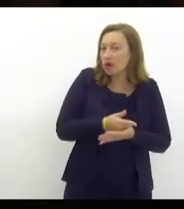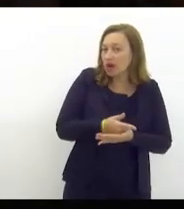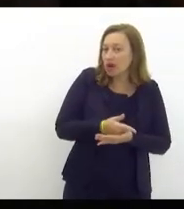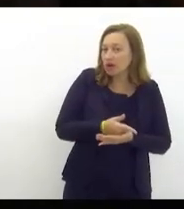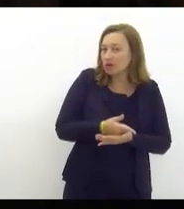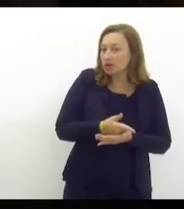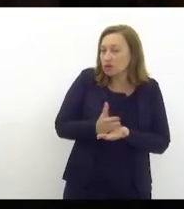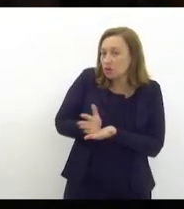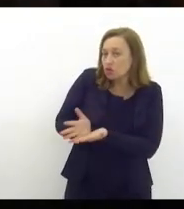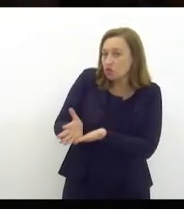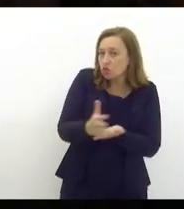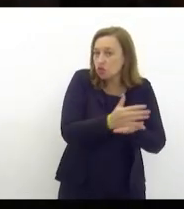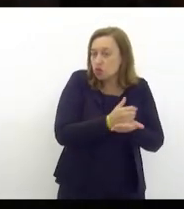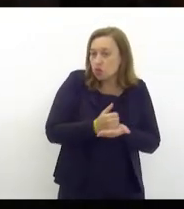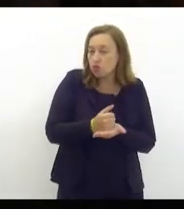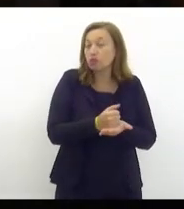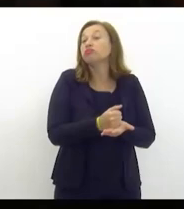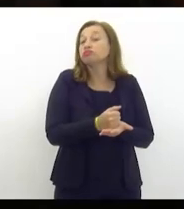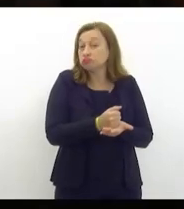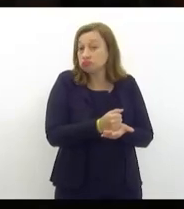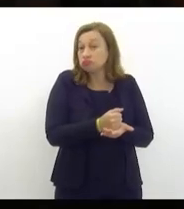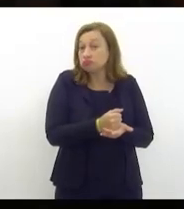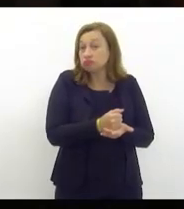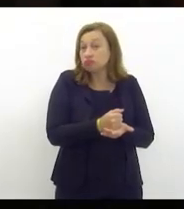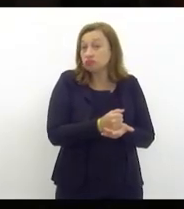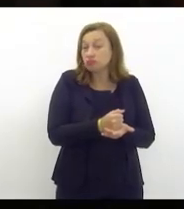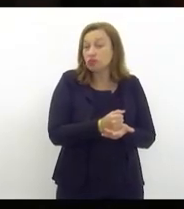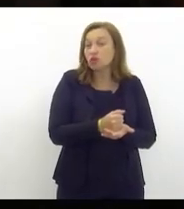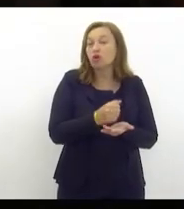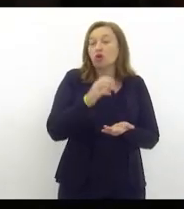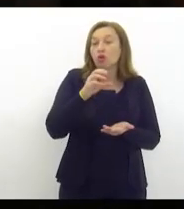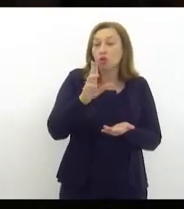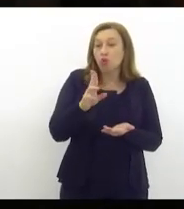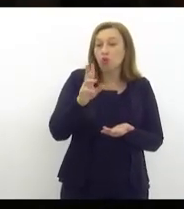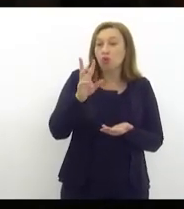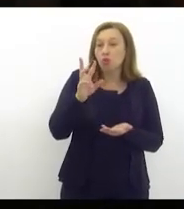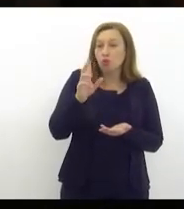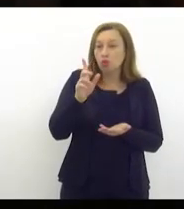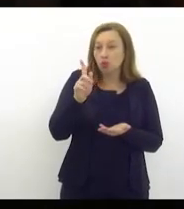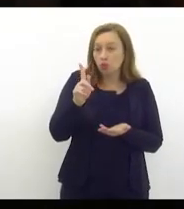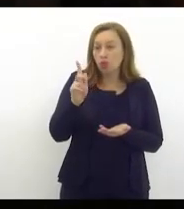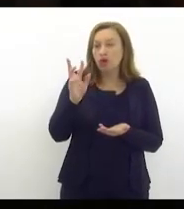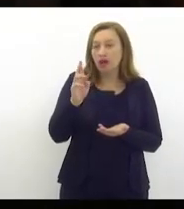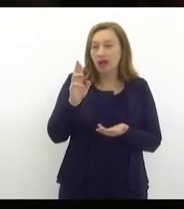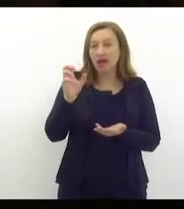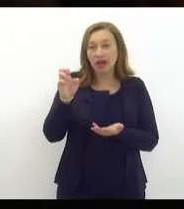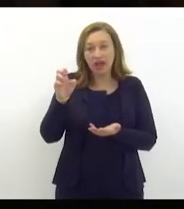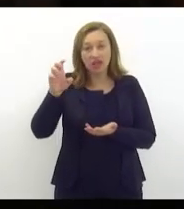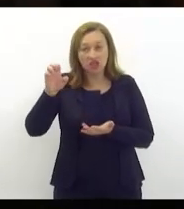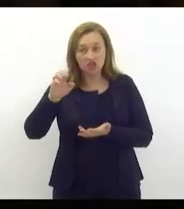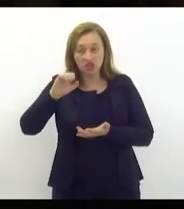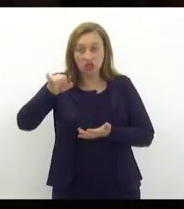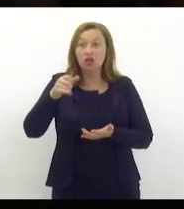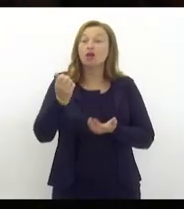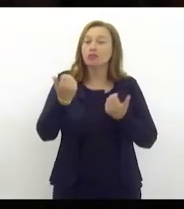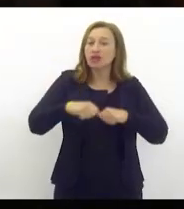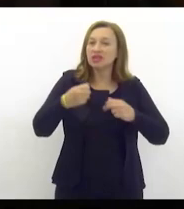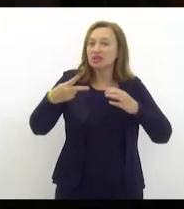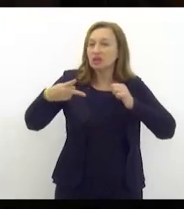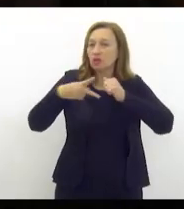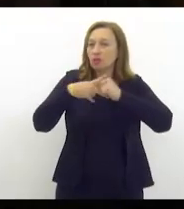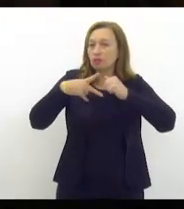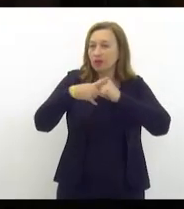de recolhimento da Receita Judiciária, o GRERJ, deverá assegurar a utilização do PIX como meio